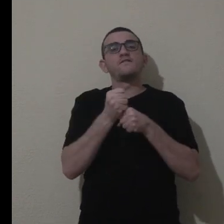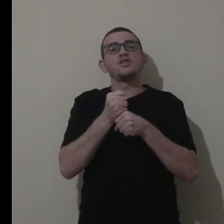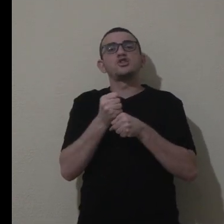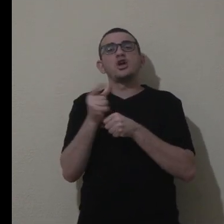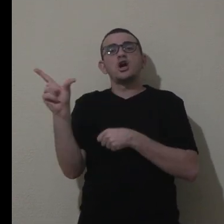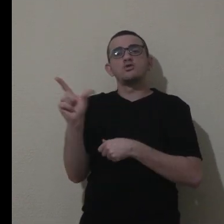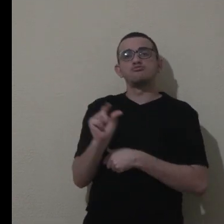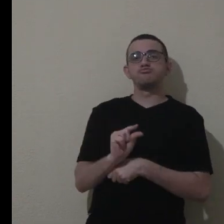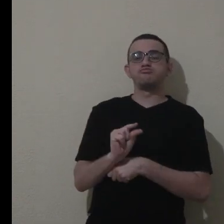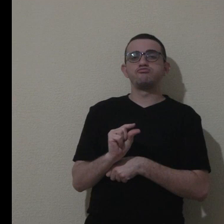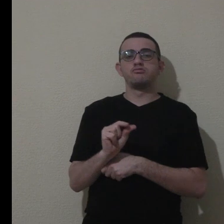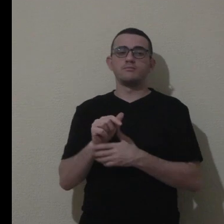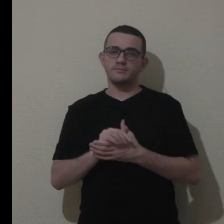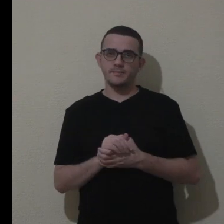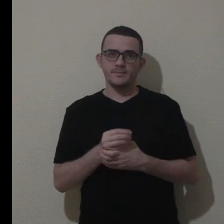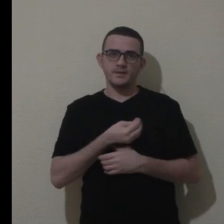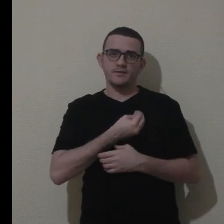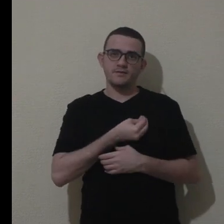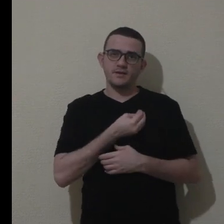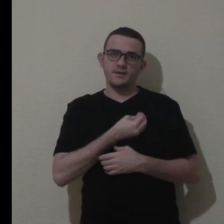anos a menos de vida.